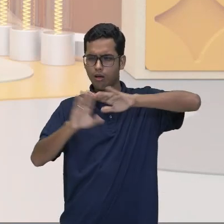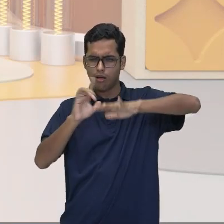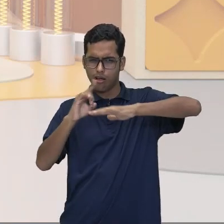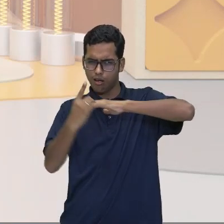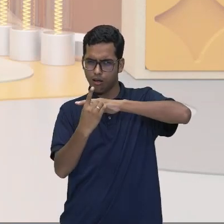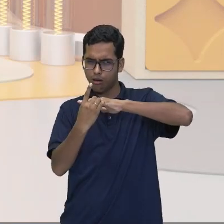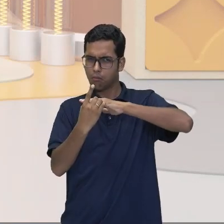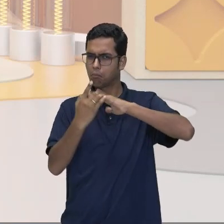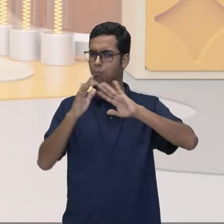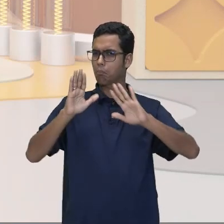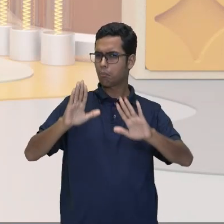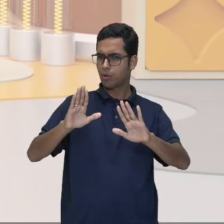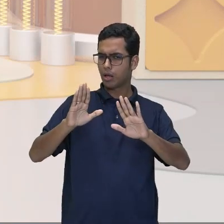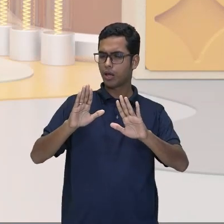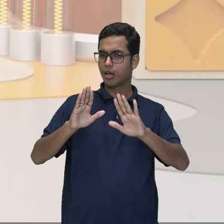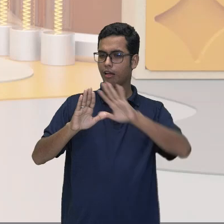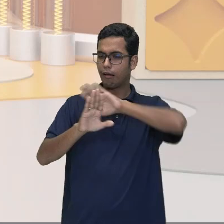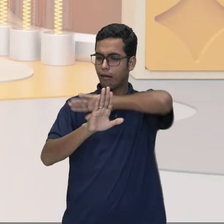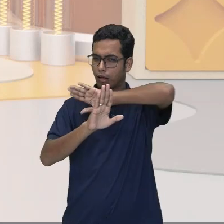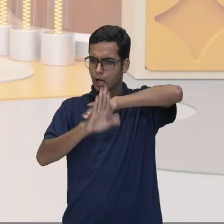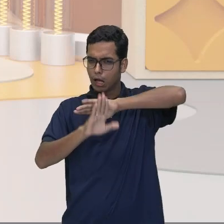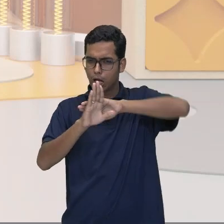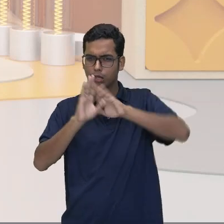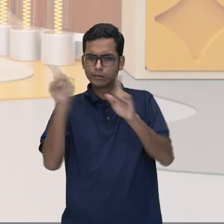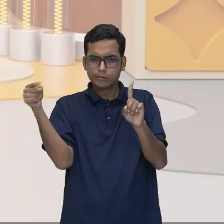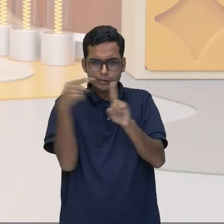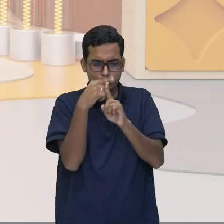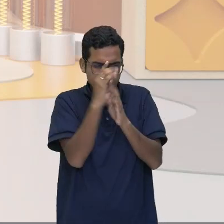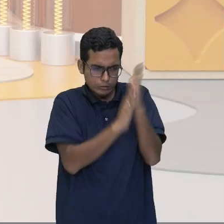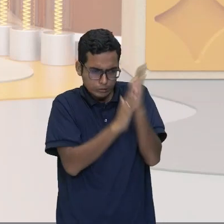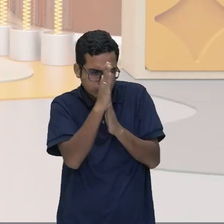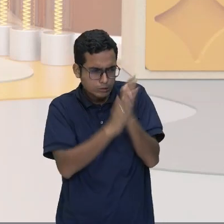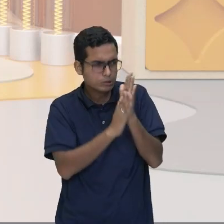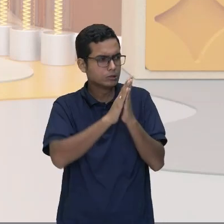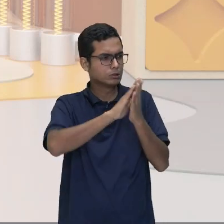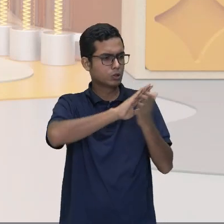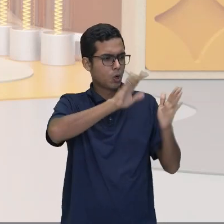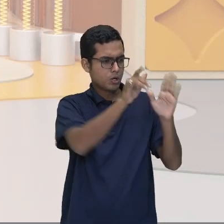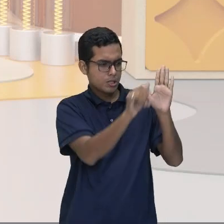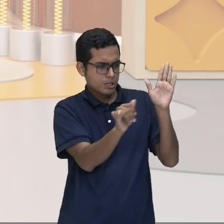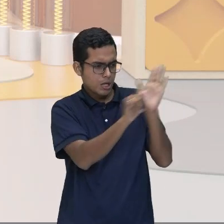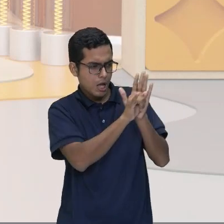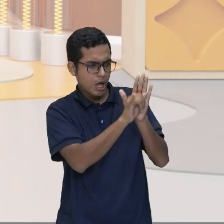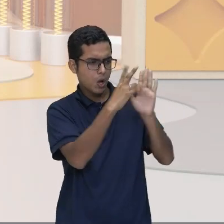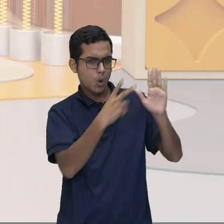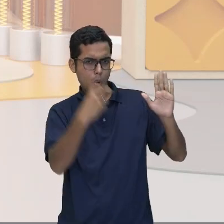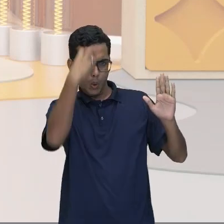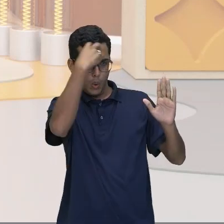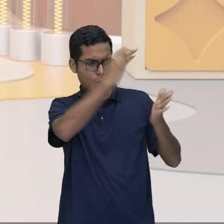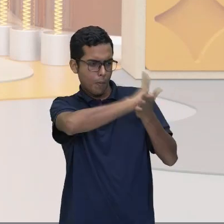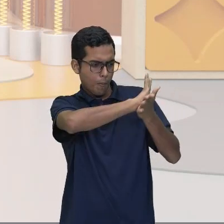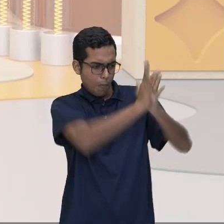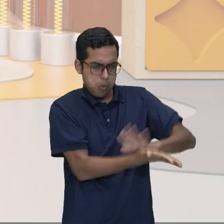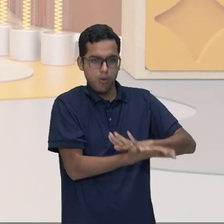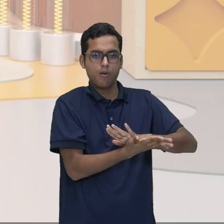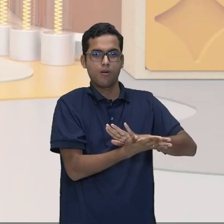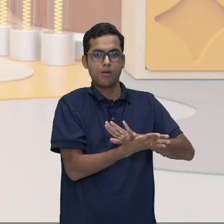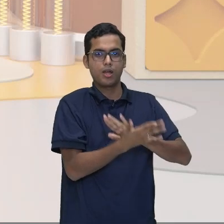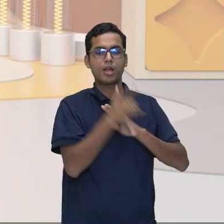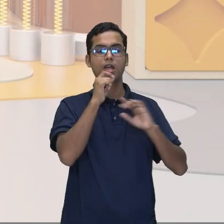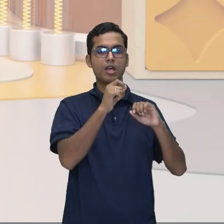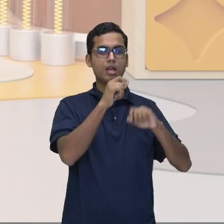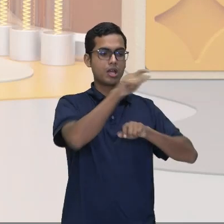querendo destruir a sua cultura, destruir a sua identidade e fazer com que eles se tornassem uma força de mão de